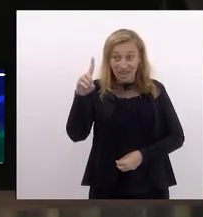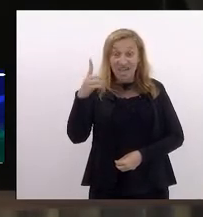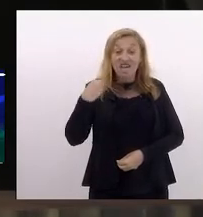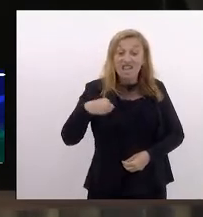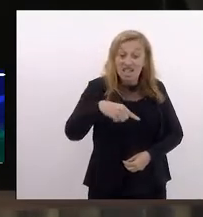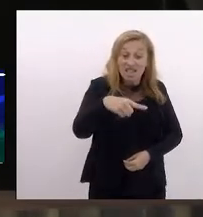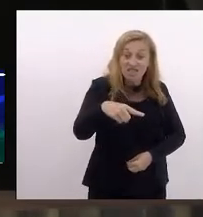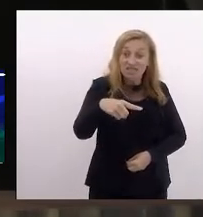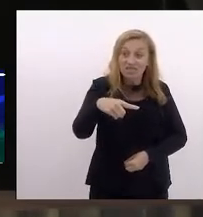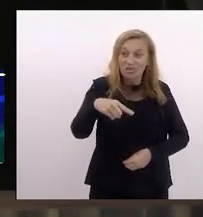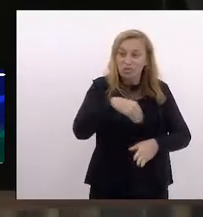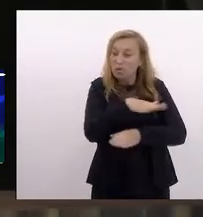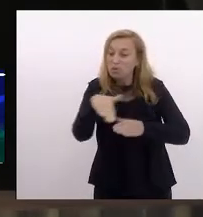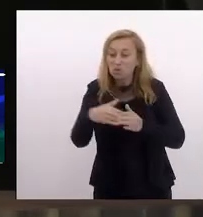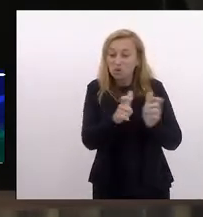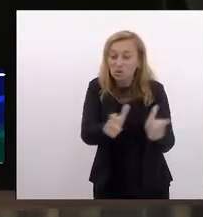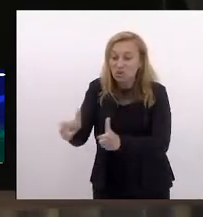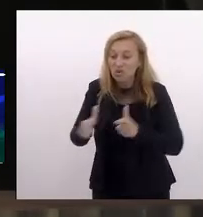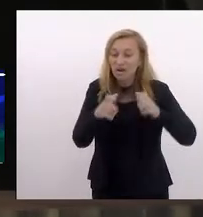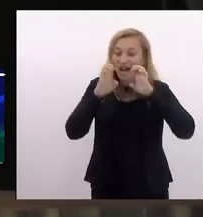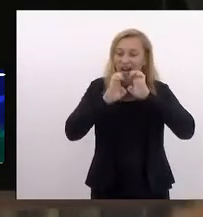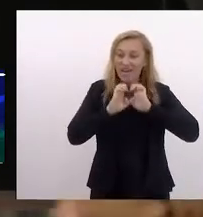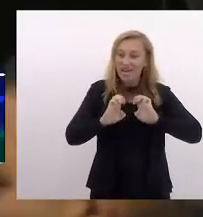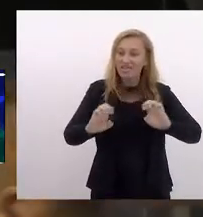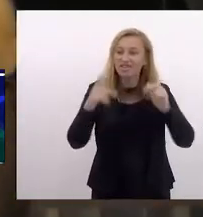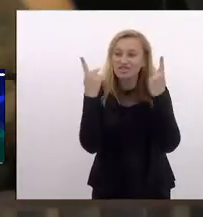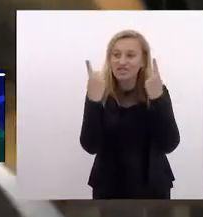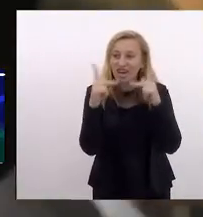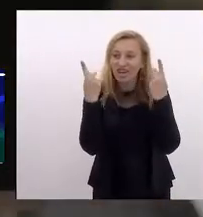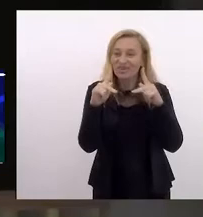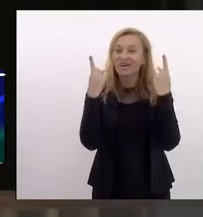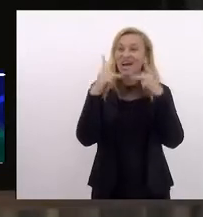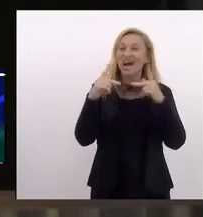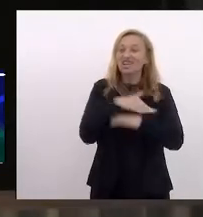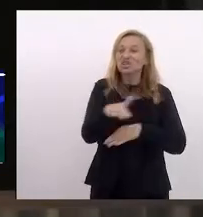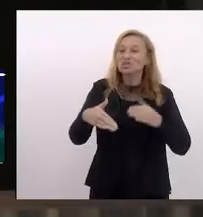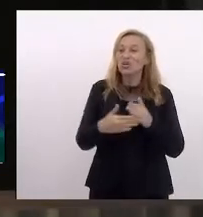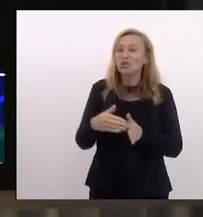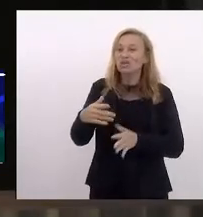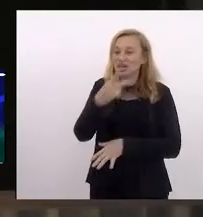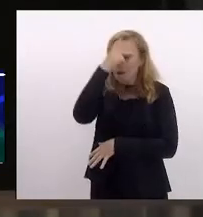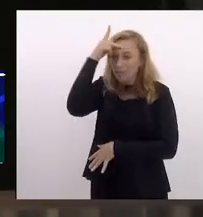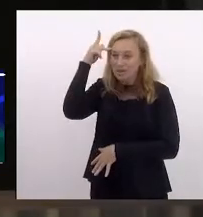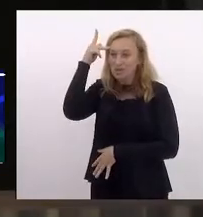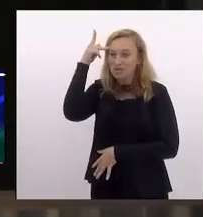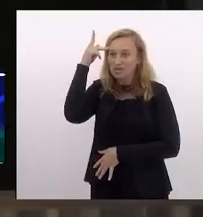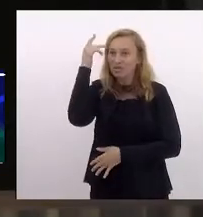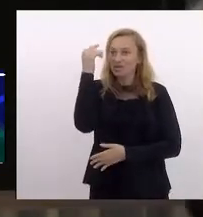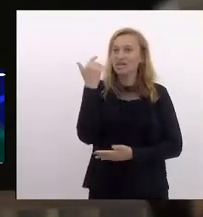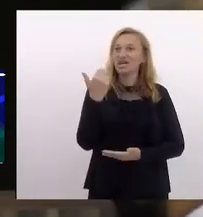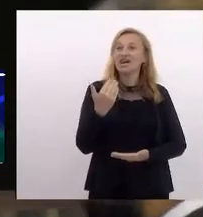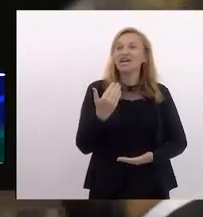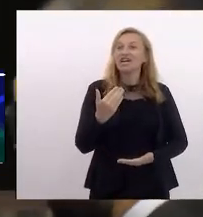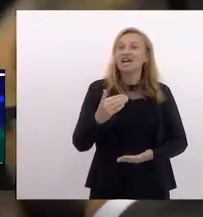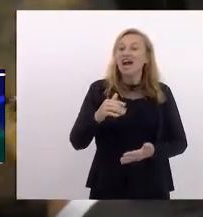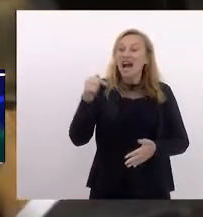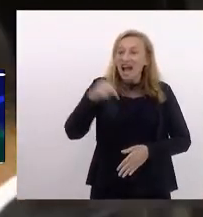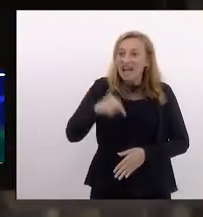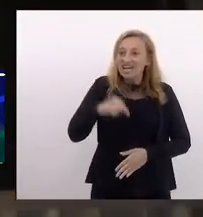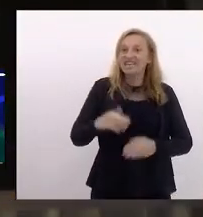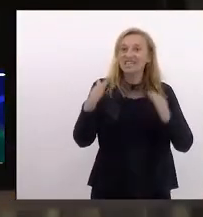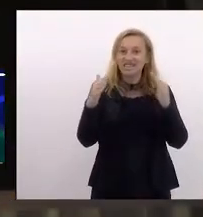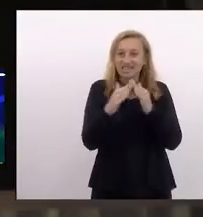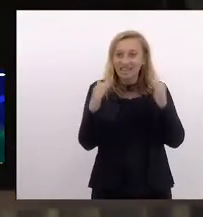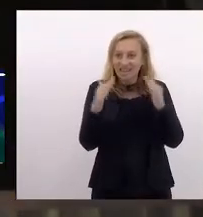Ide por todo mundo e pregai o Evangelho a toda criatura aqui